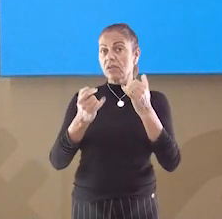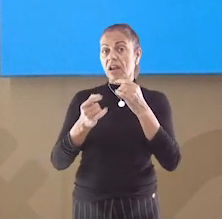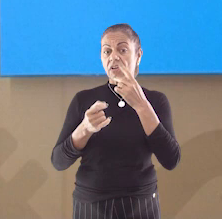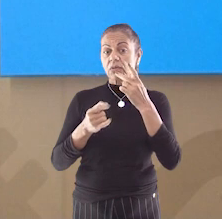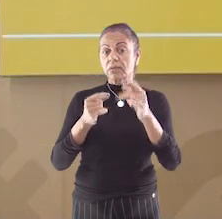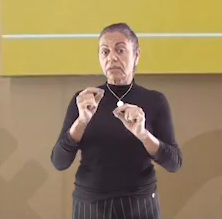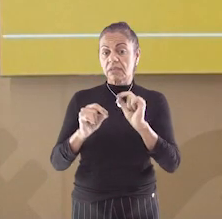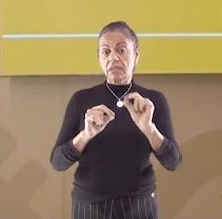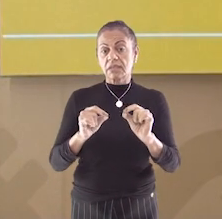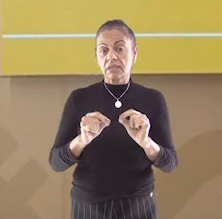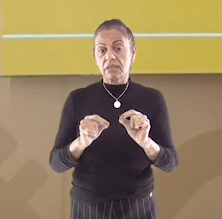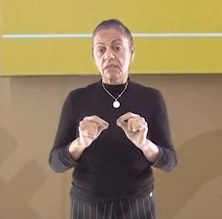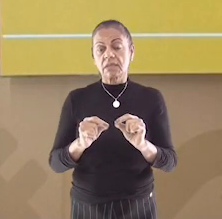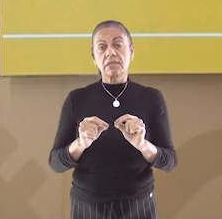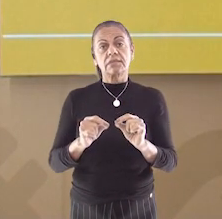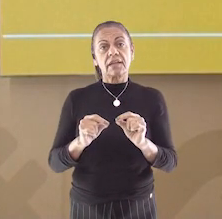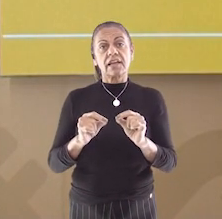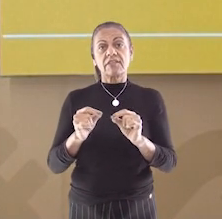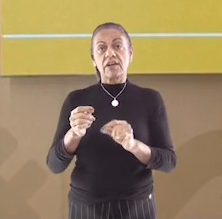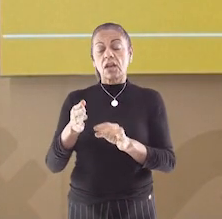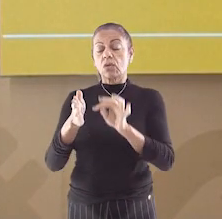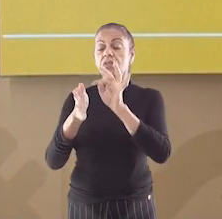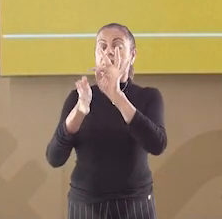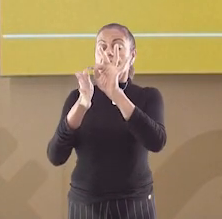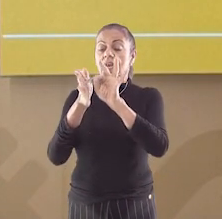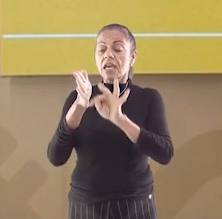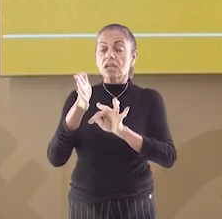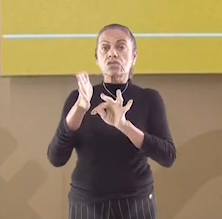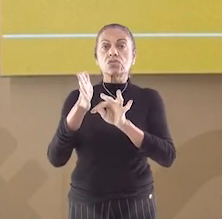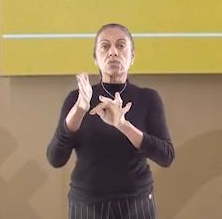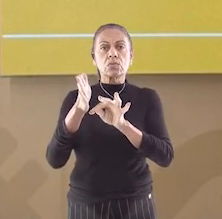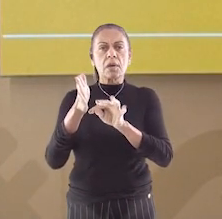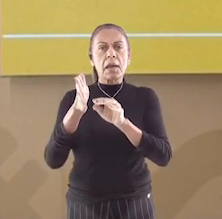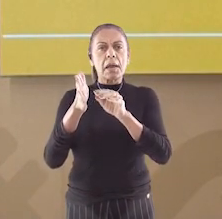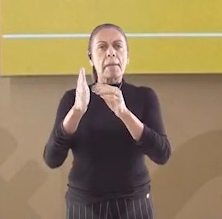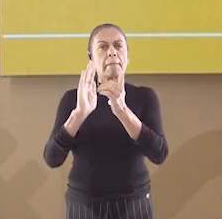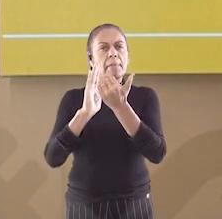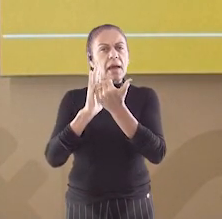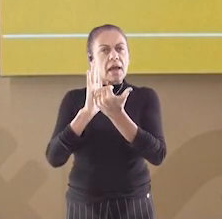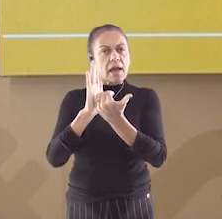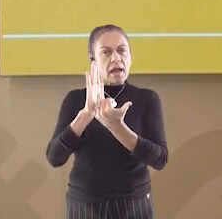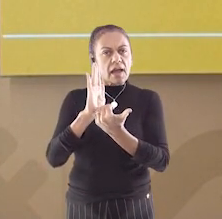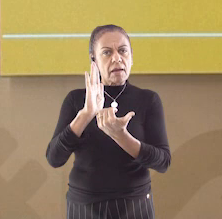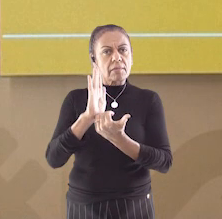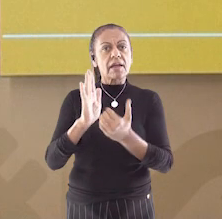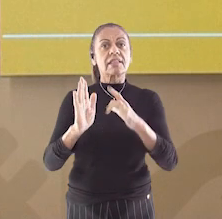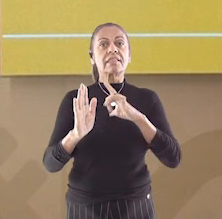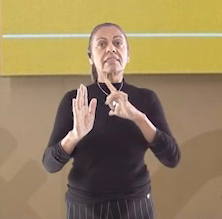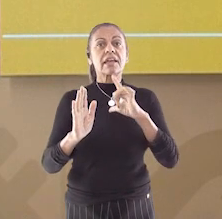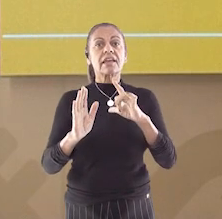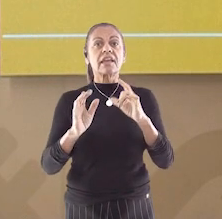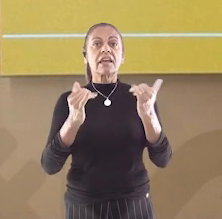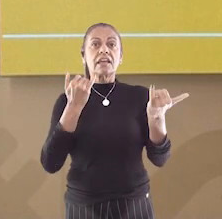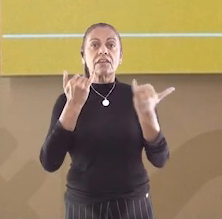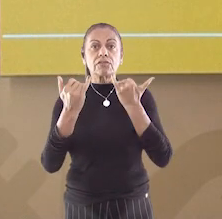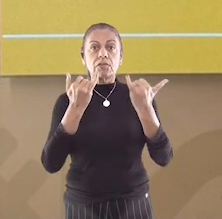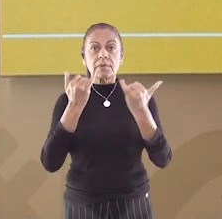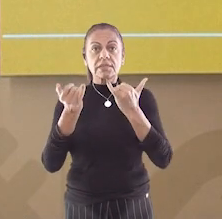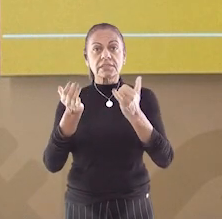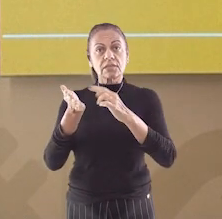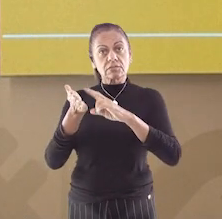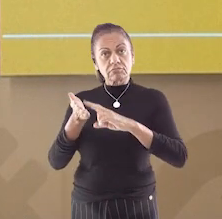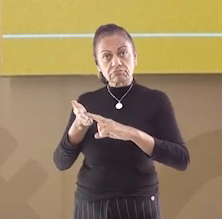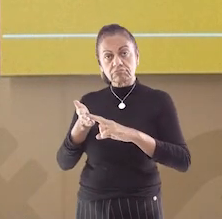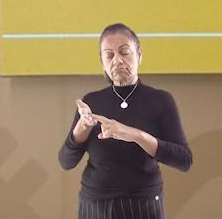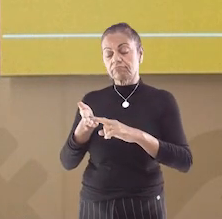Depois, Júlia passa o recado para o colega. Essa parte aqui é conhecida como corpo do texto e